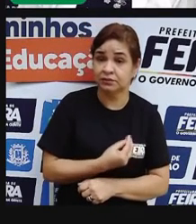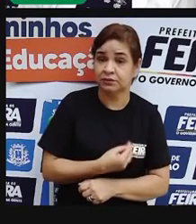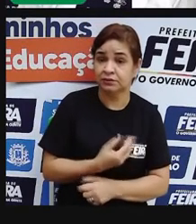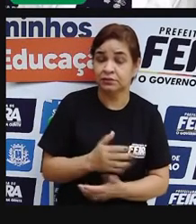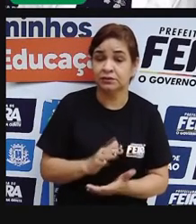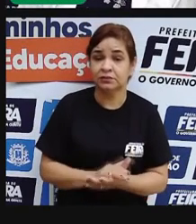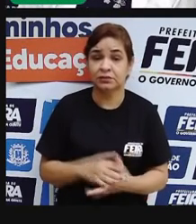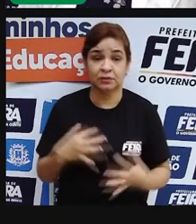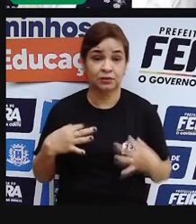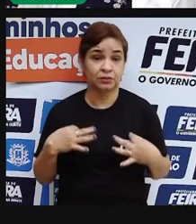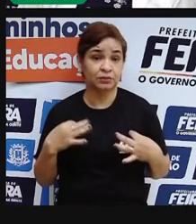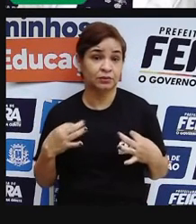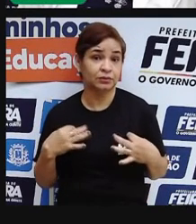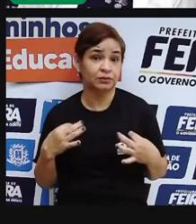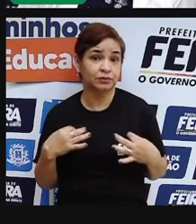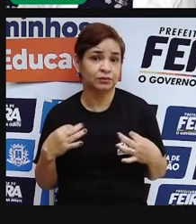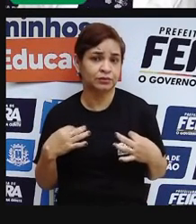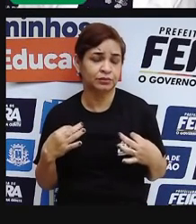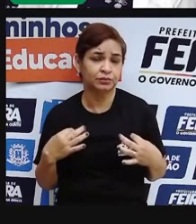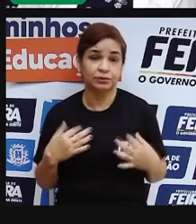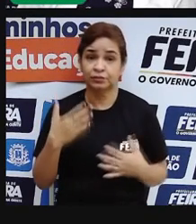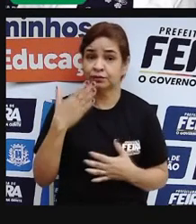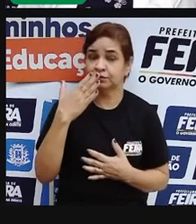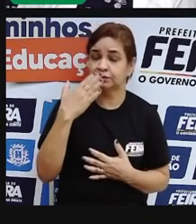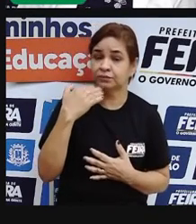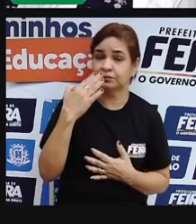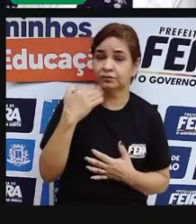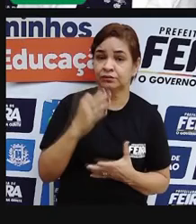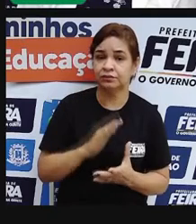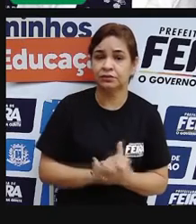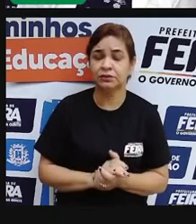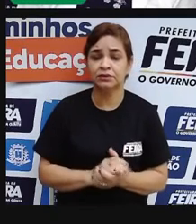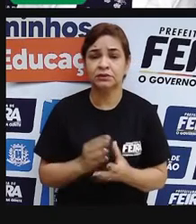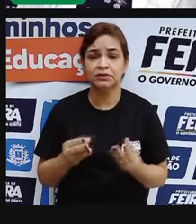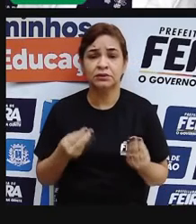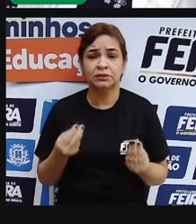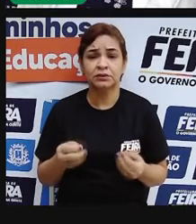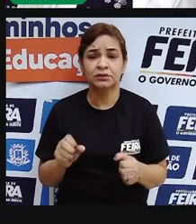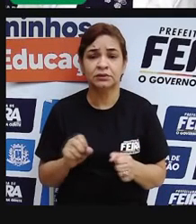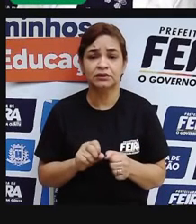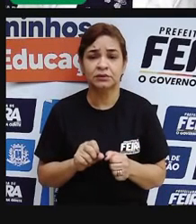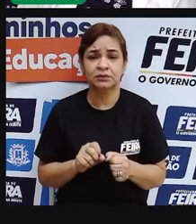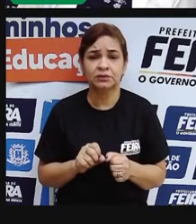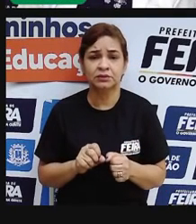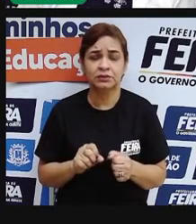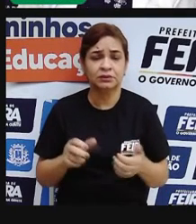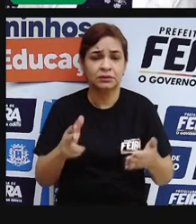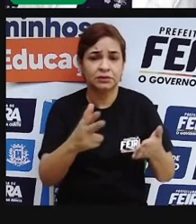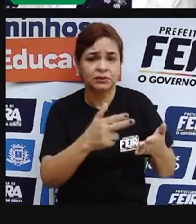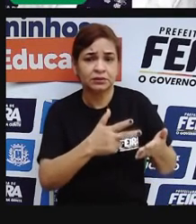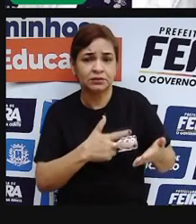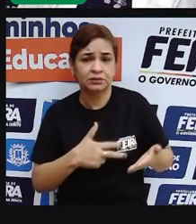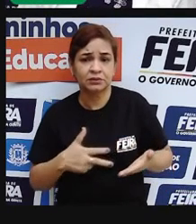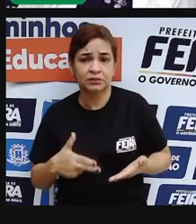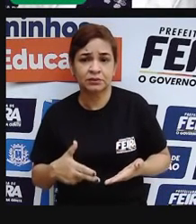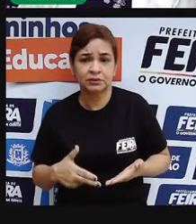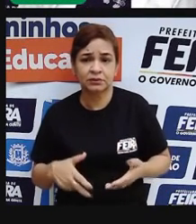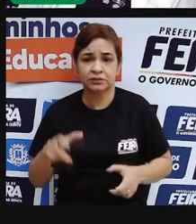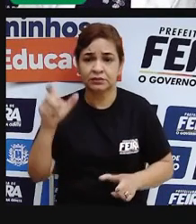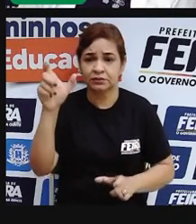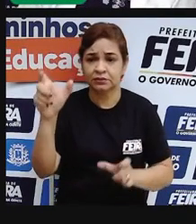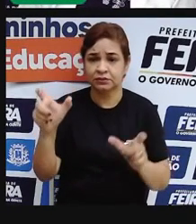como uma forma de vestir-se alimentar-se em nossas formas de fazer ar e no nosso jeito de ser